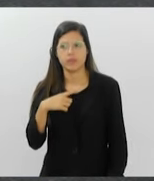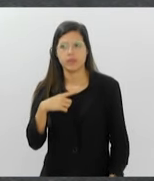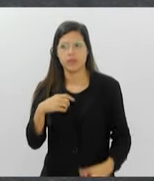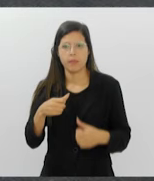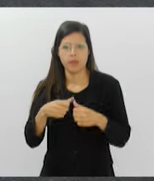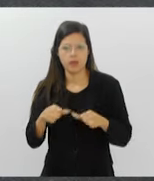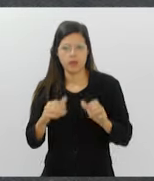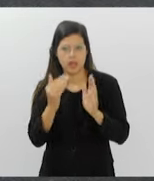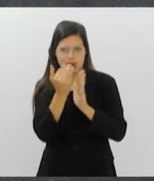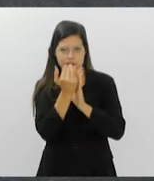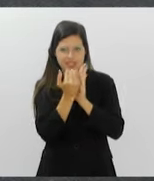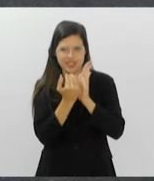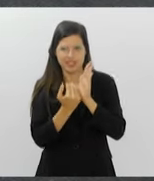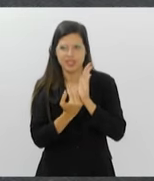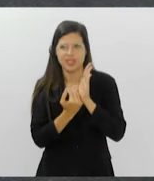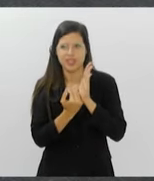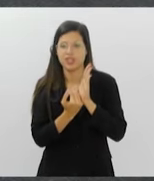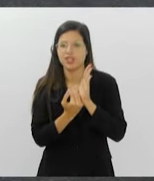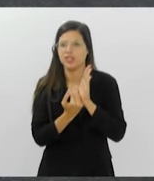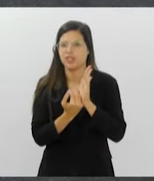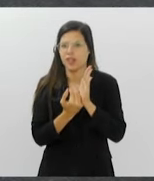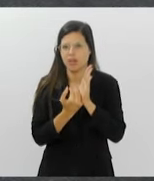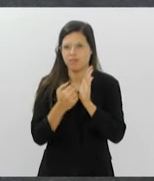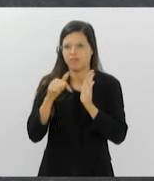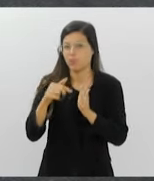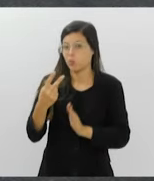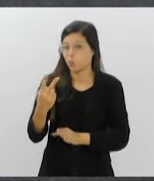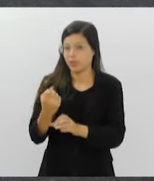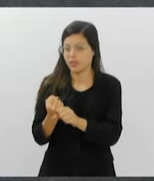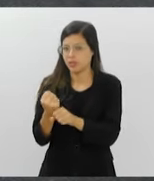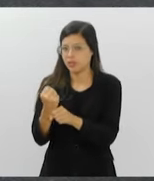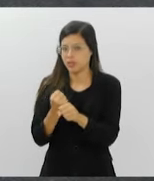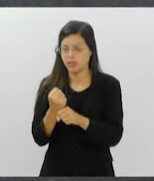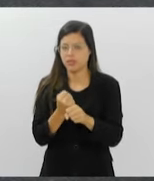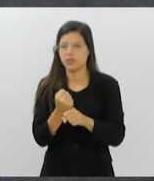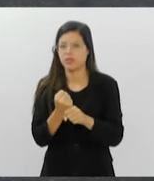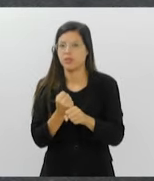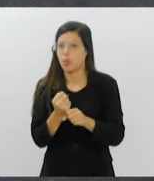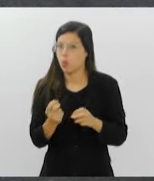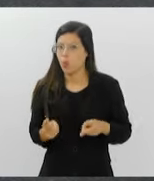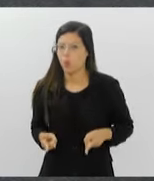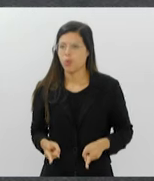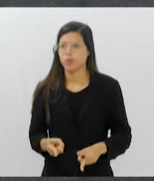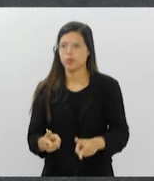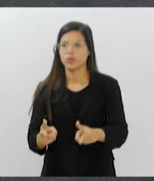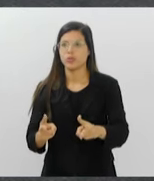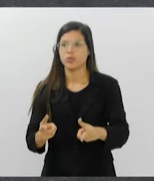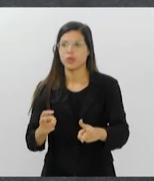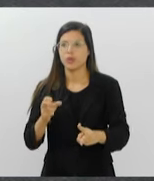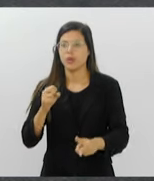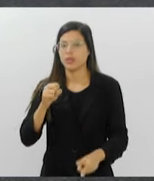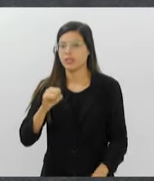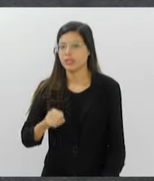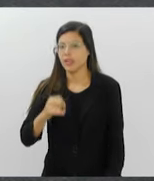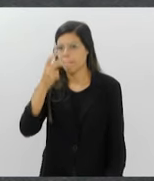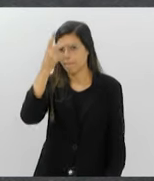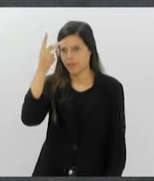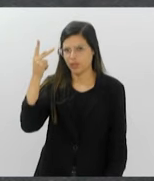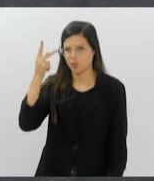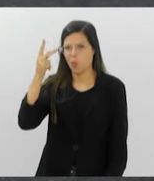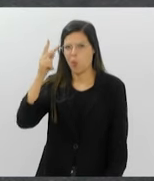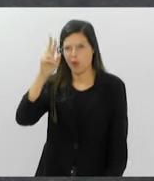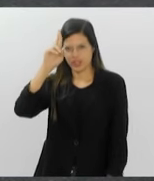lista suja, que se mantém por 2 anos, e, mesmo que o proprietário regularize a